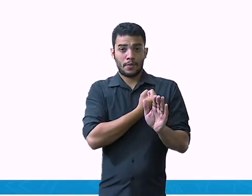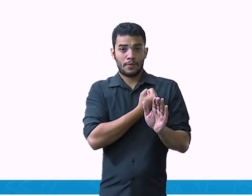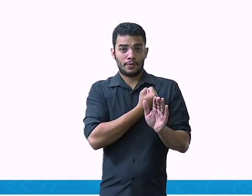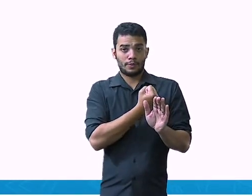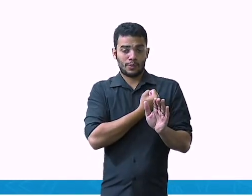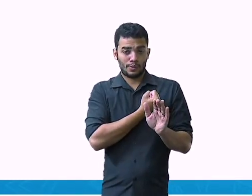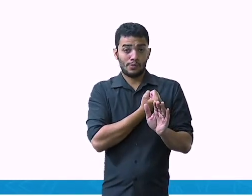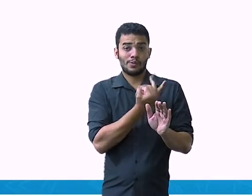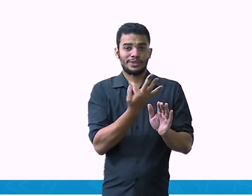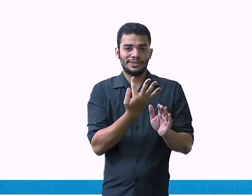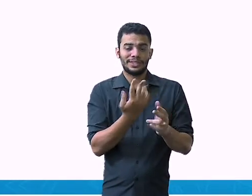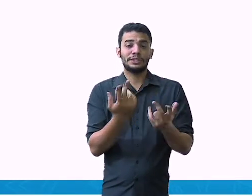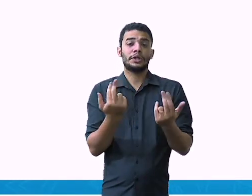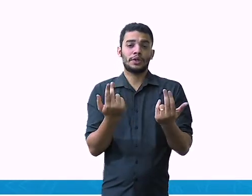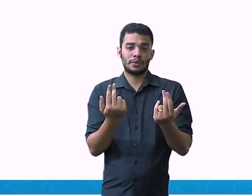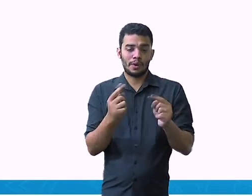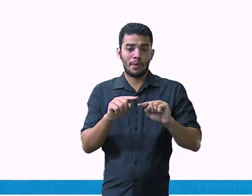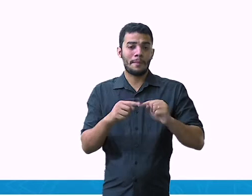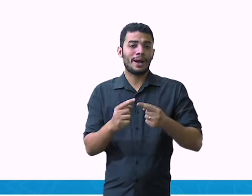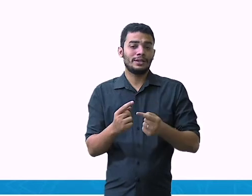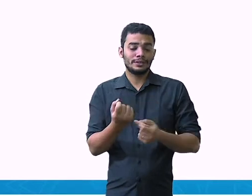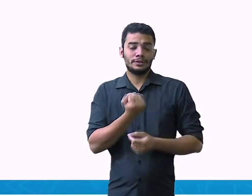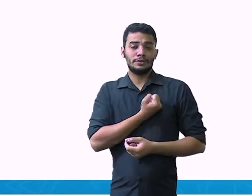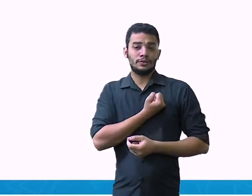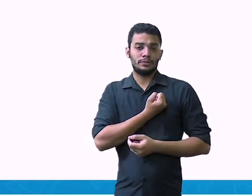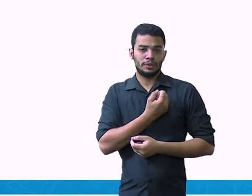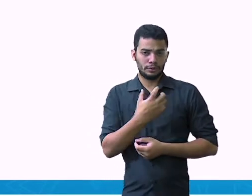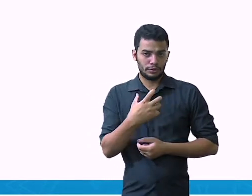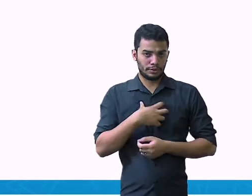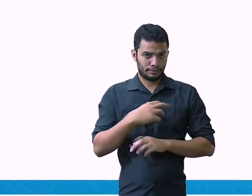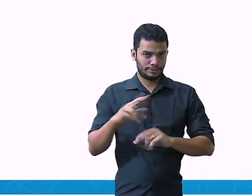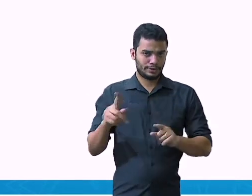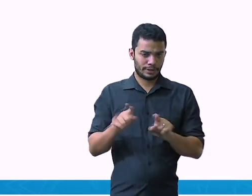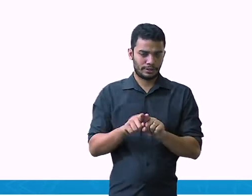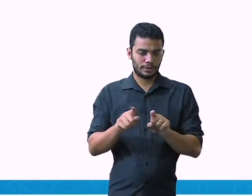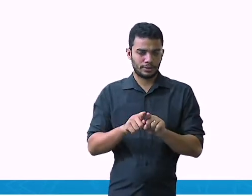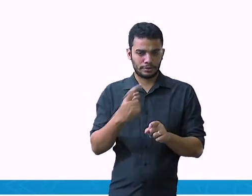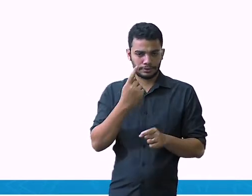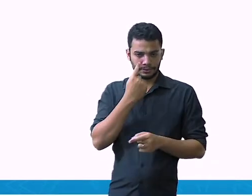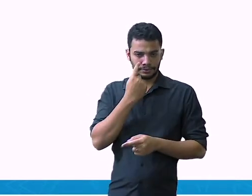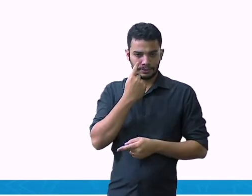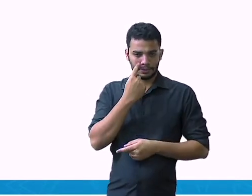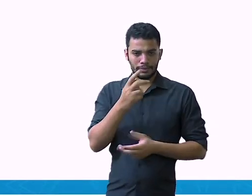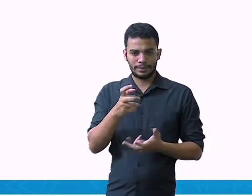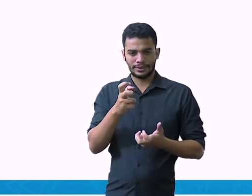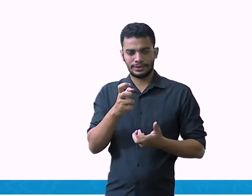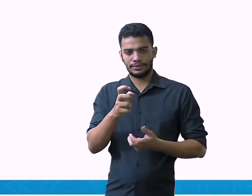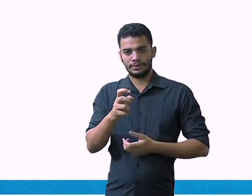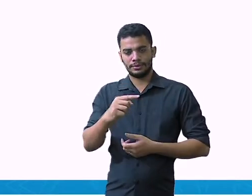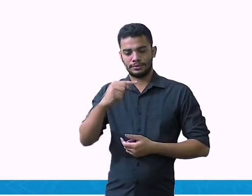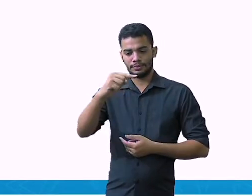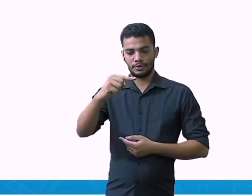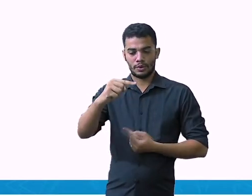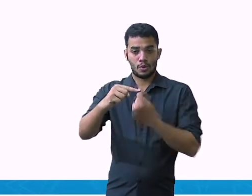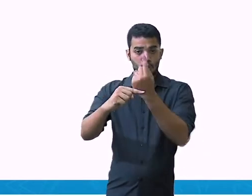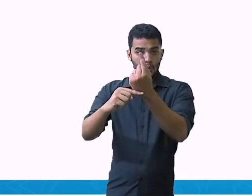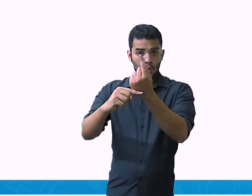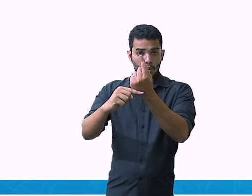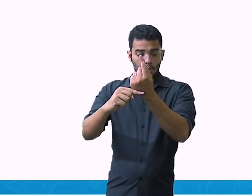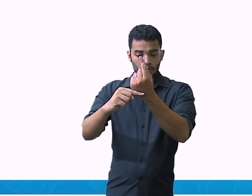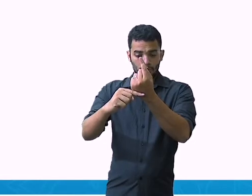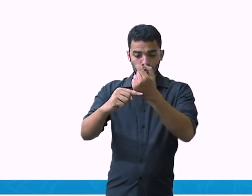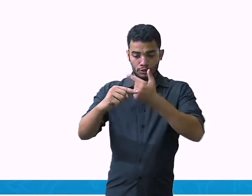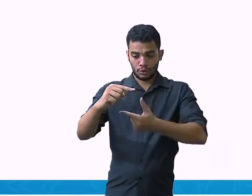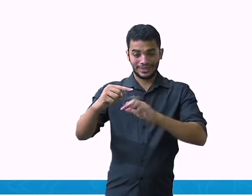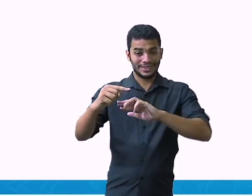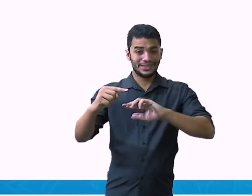seus termos são números diferentes. Frações desse tipo são denominadas de frações equivalentes. Observe que aqui